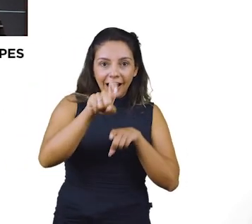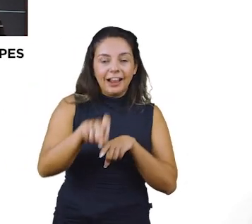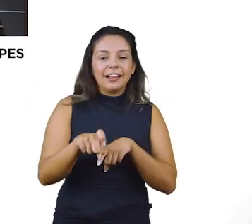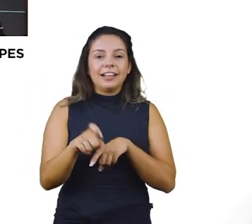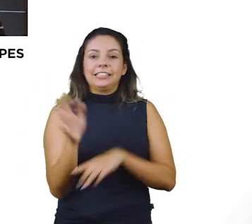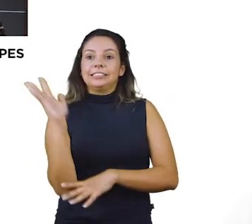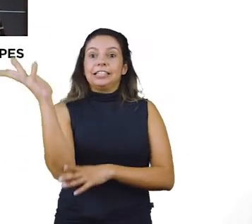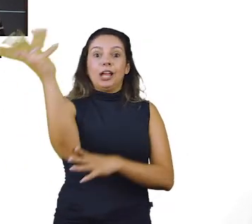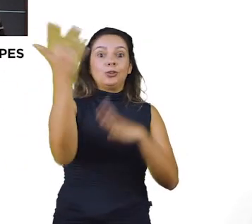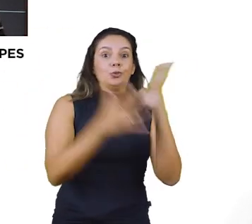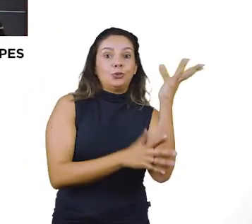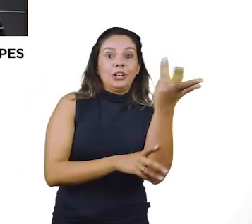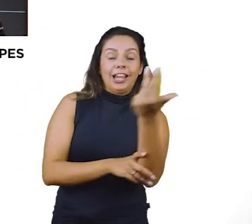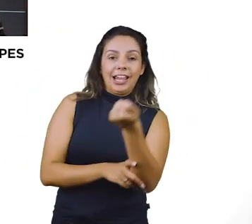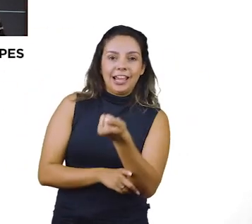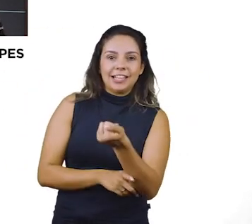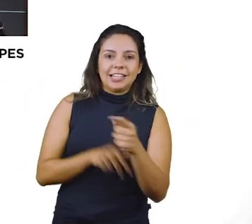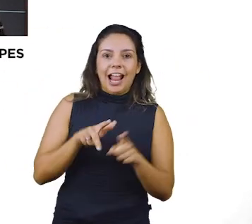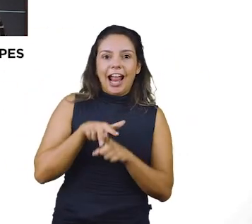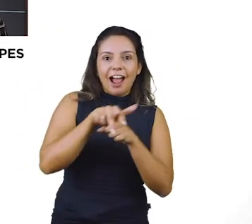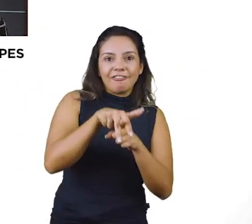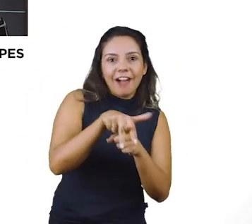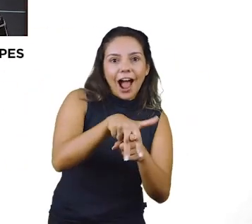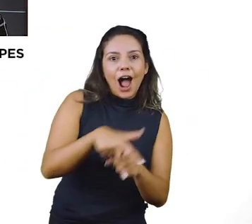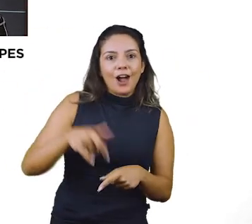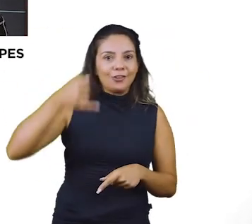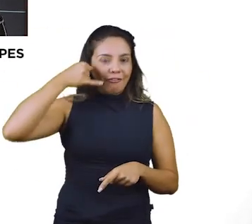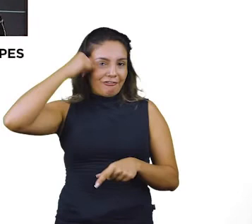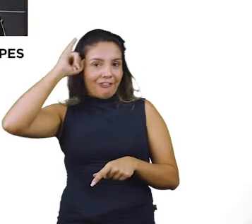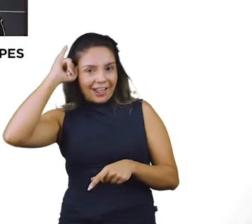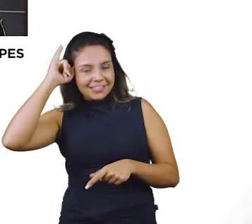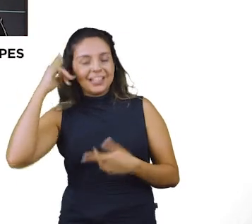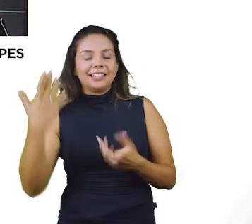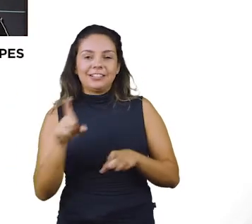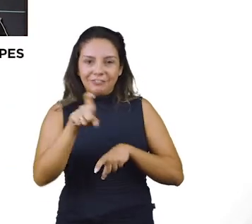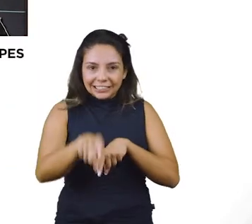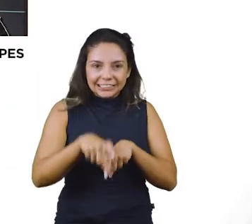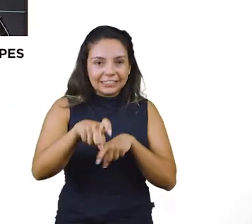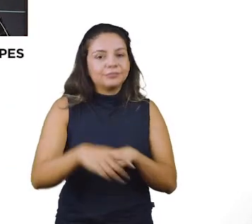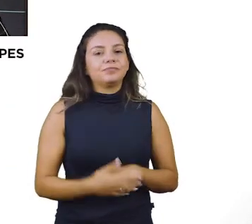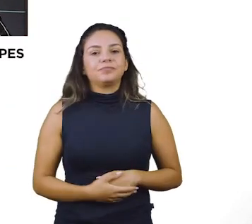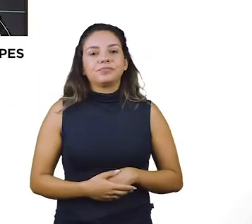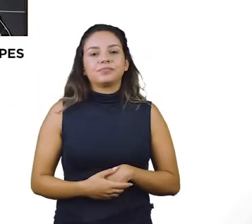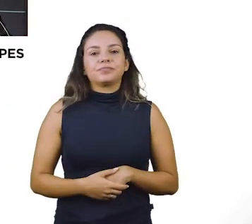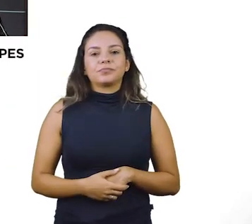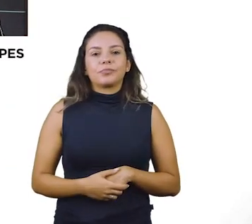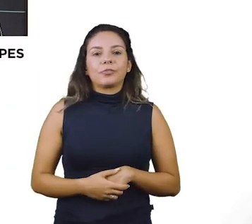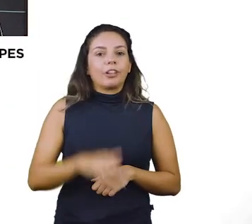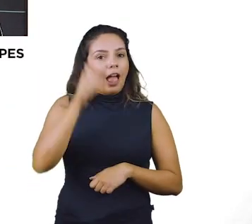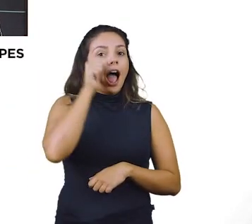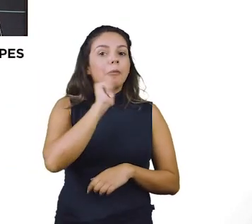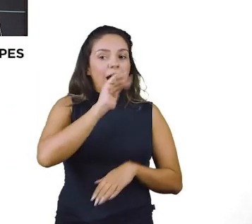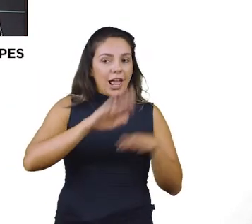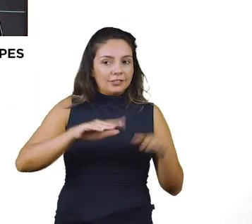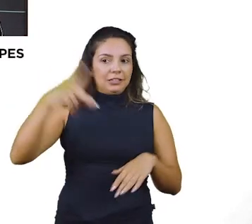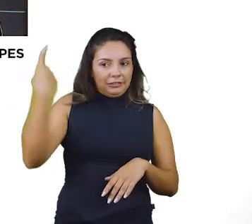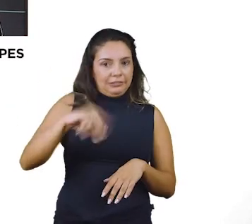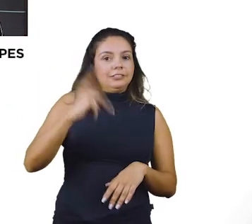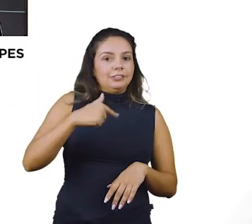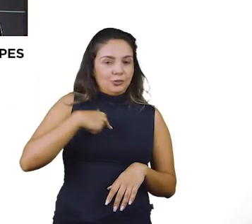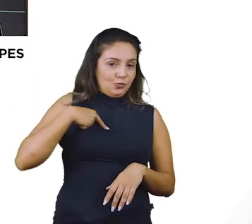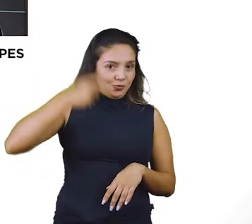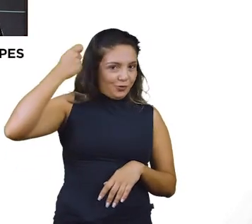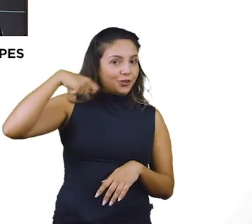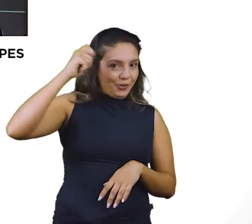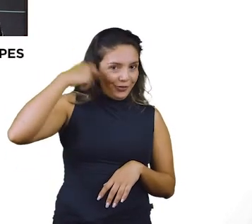uma natureza toda, era um menino irrequieto. De vez em quando, a minha mãe, principalmente, tinha que dar uns corretivos para